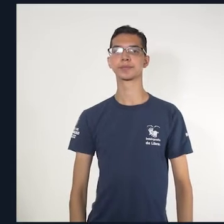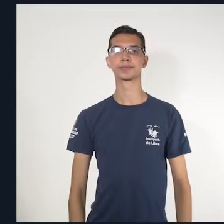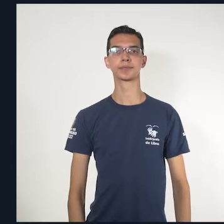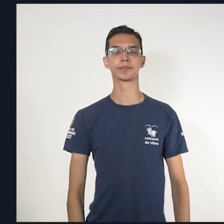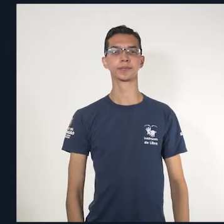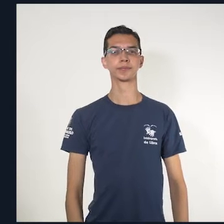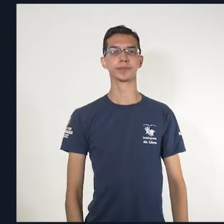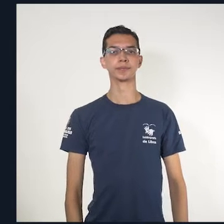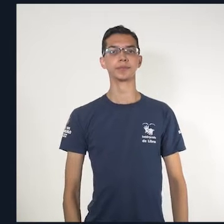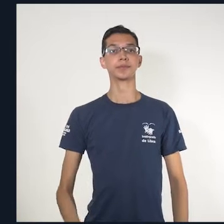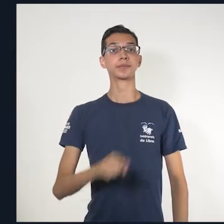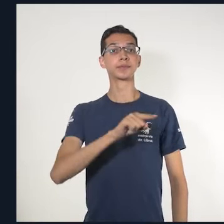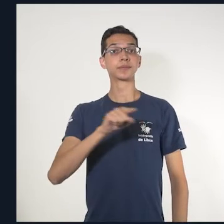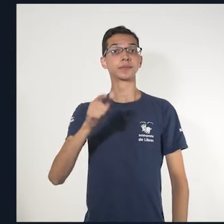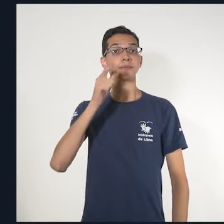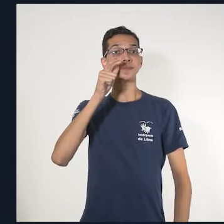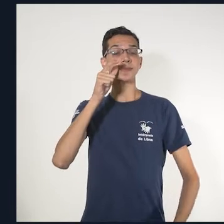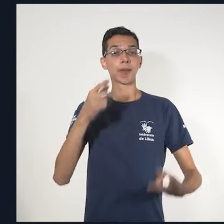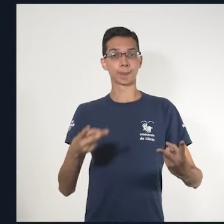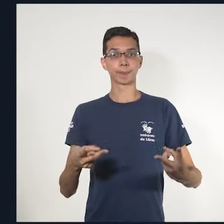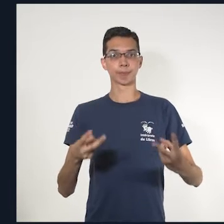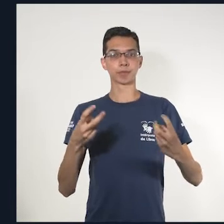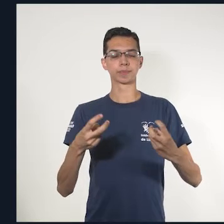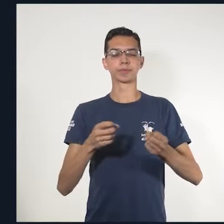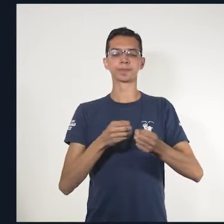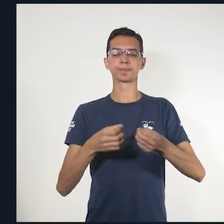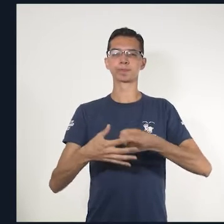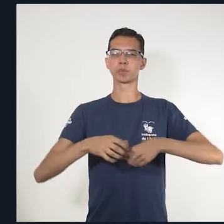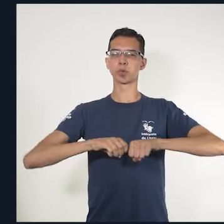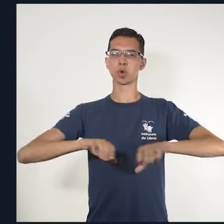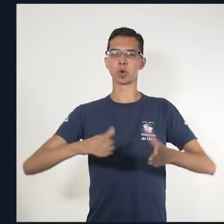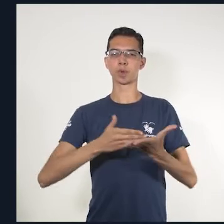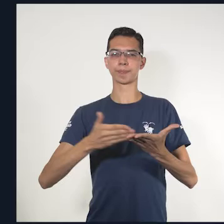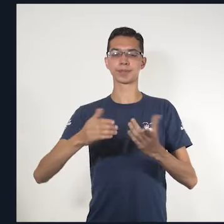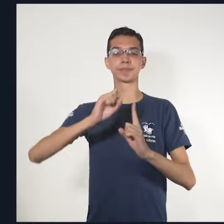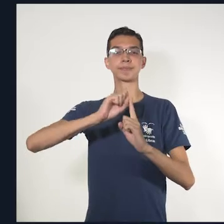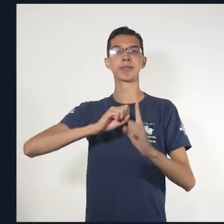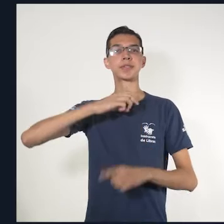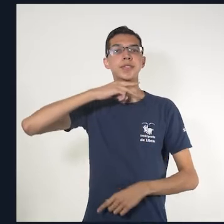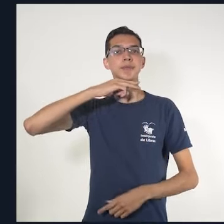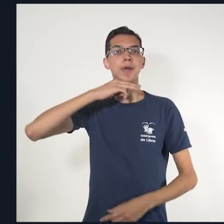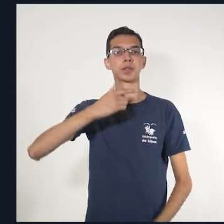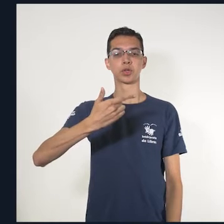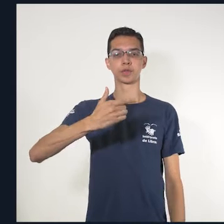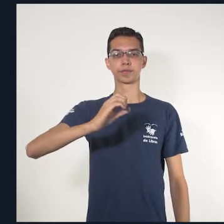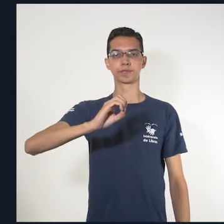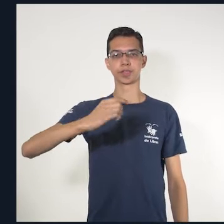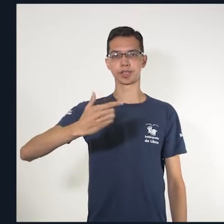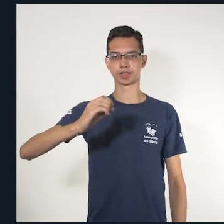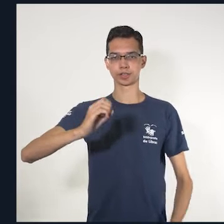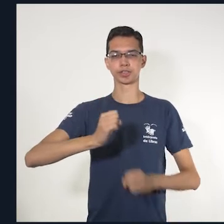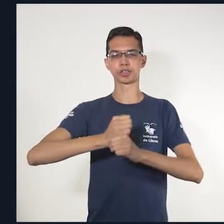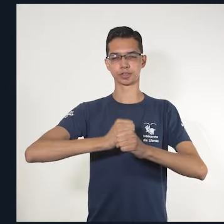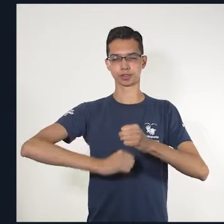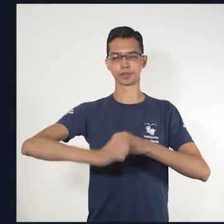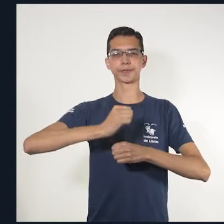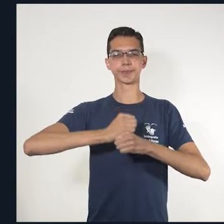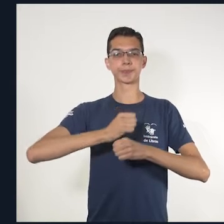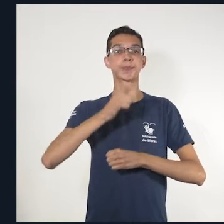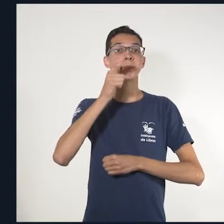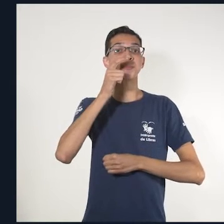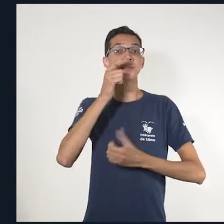Vocês podem observar, o início da pandemia foi lá em março de 2020, eu queria compartilhar com